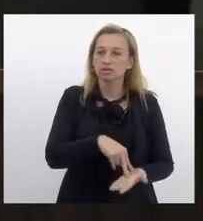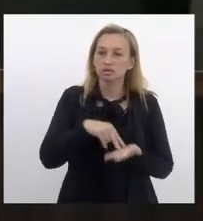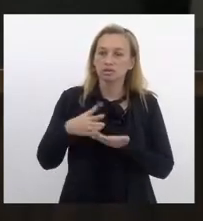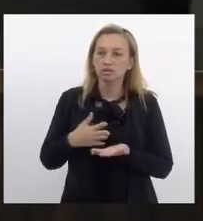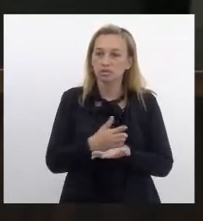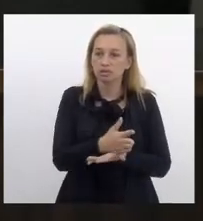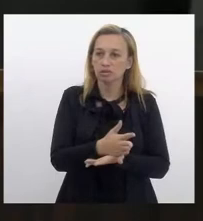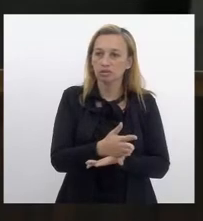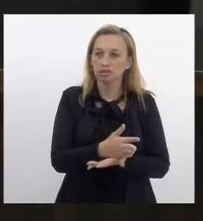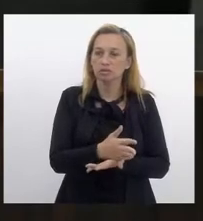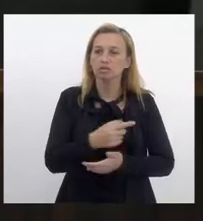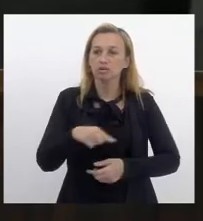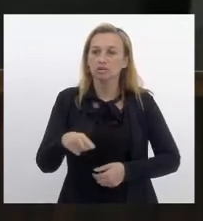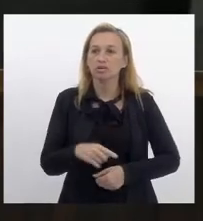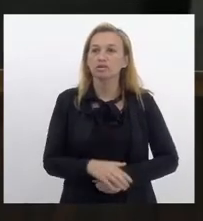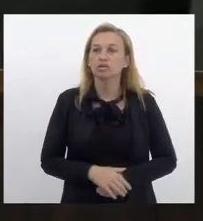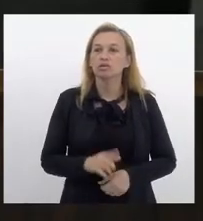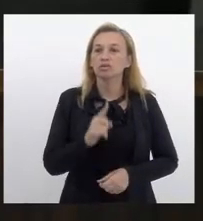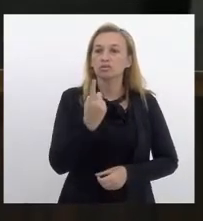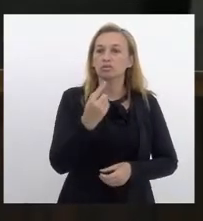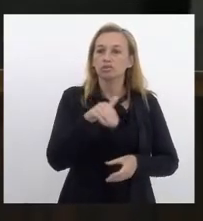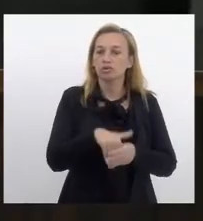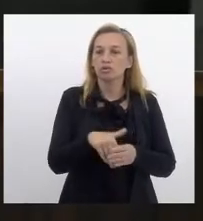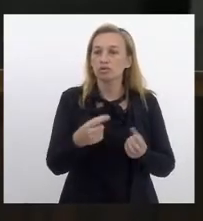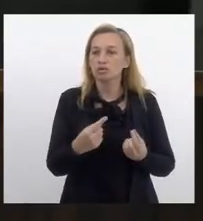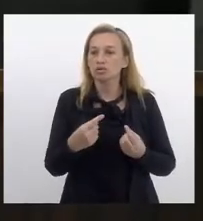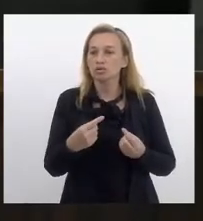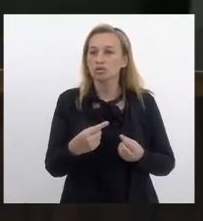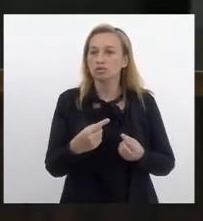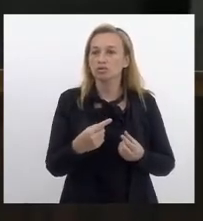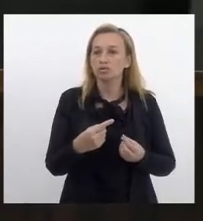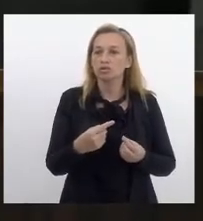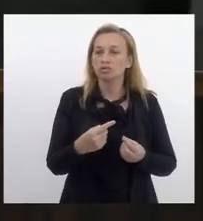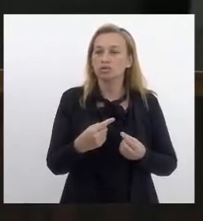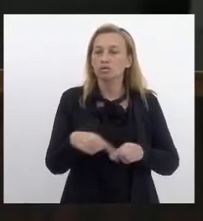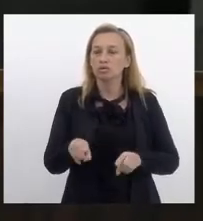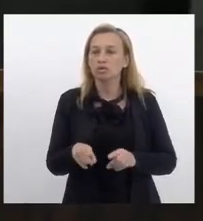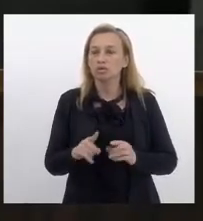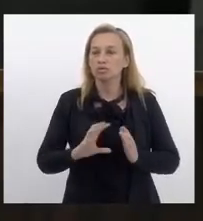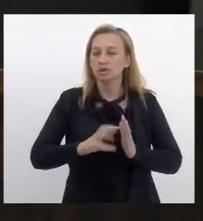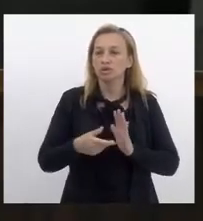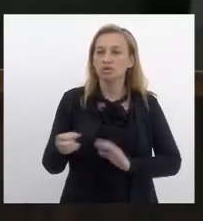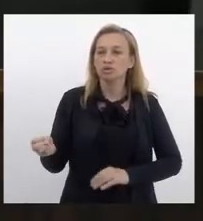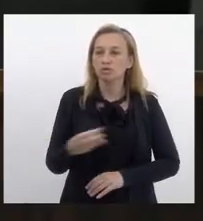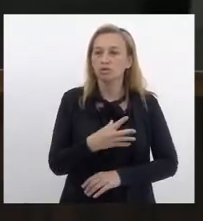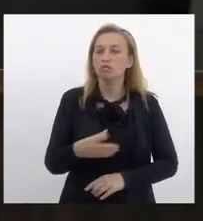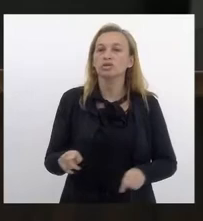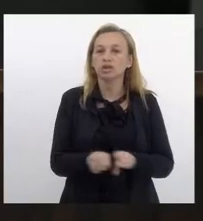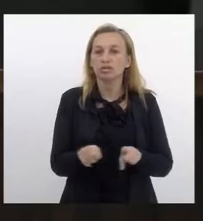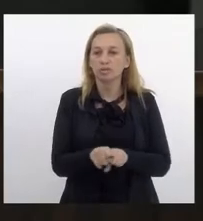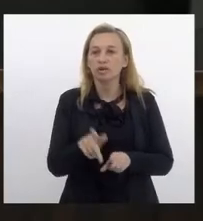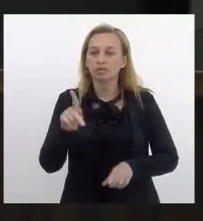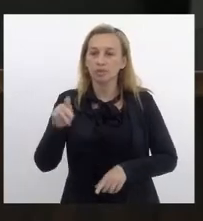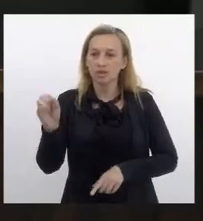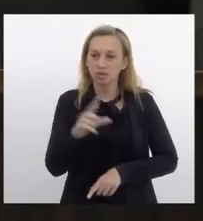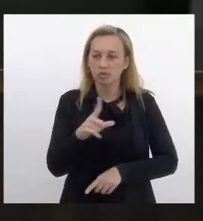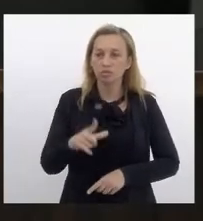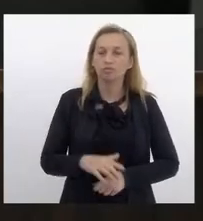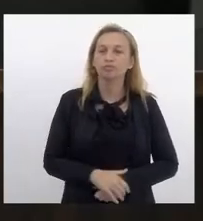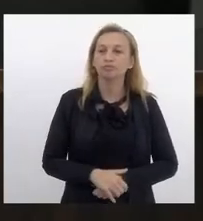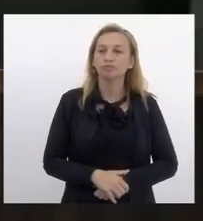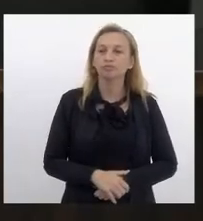permaneçam como estão aprovados, vai à promulgação com voto pela abstenção do novo. Abstenção do pessoal. Abstenção da bancada do